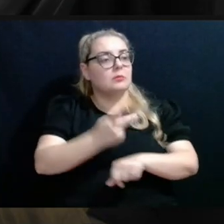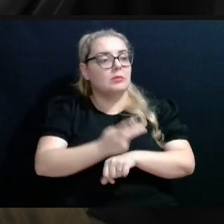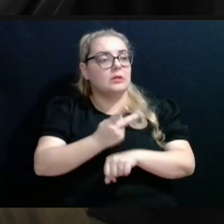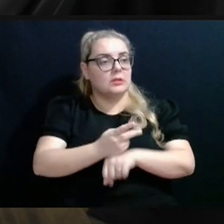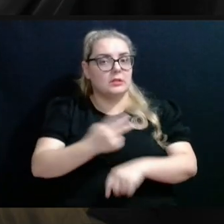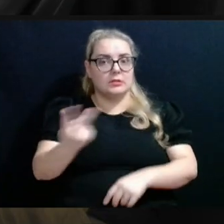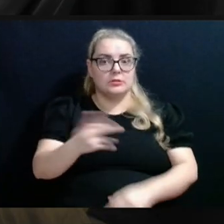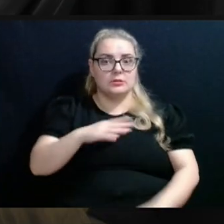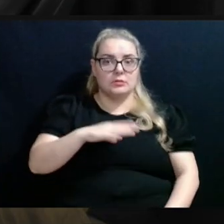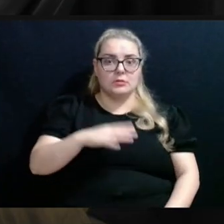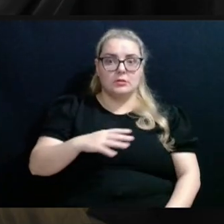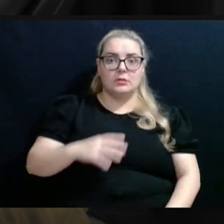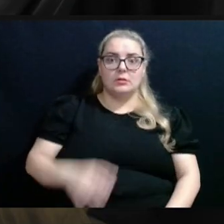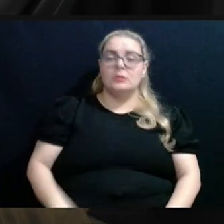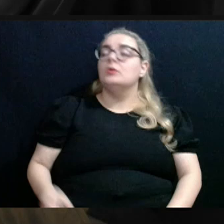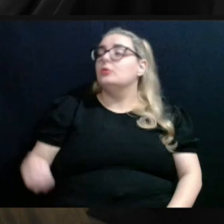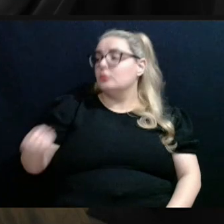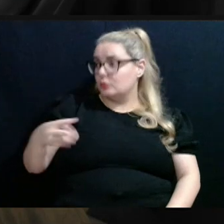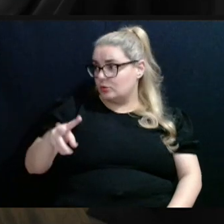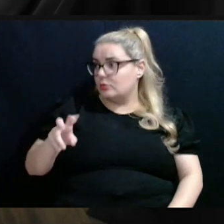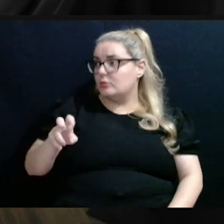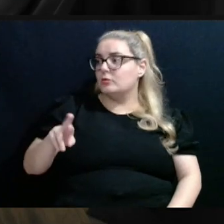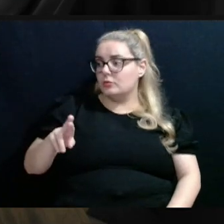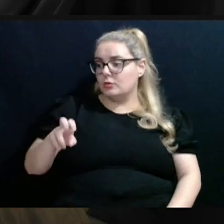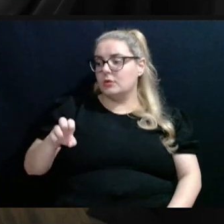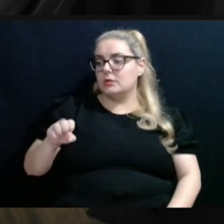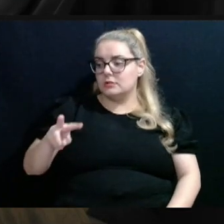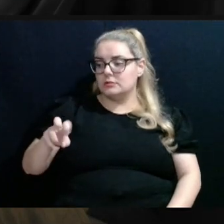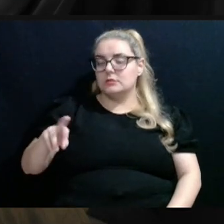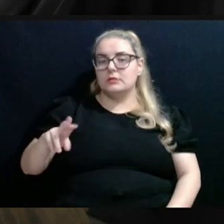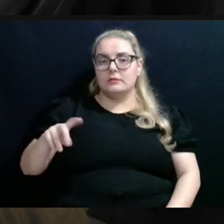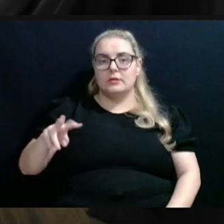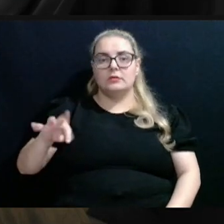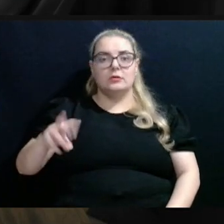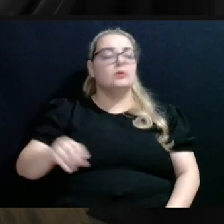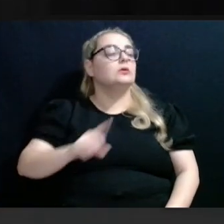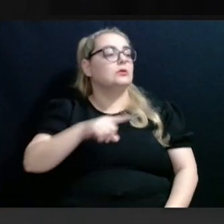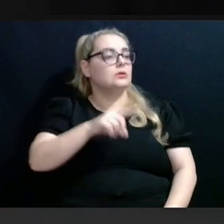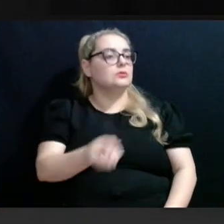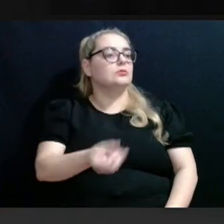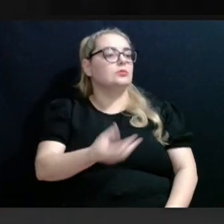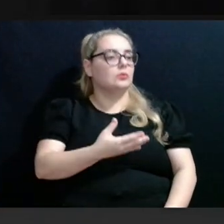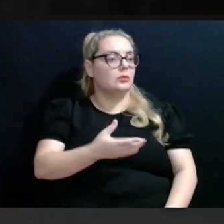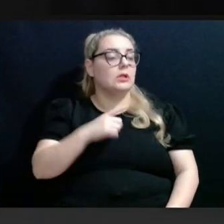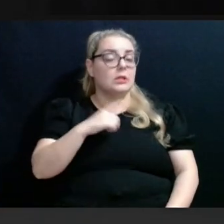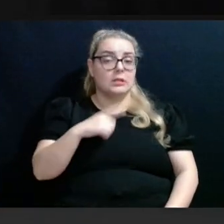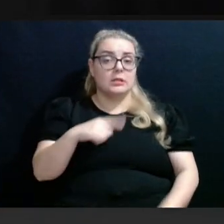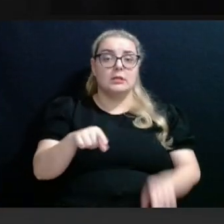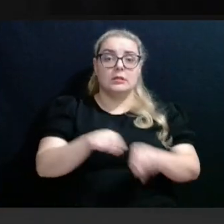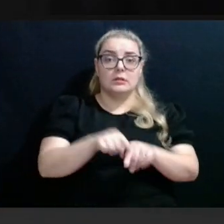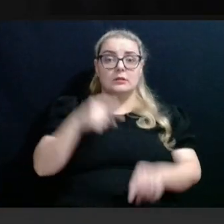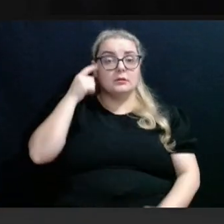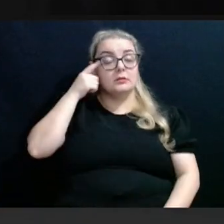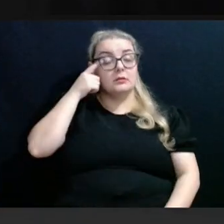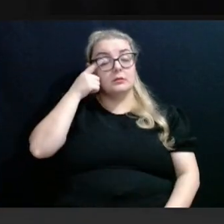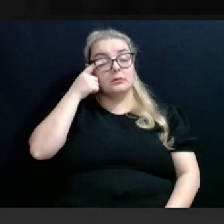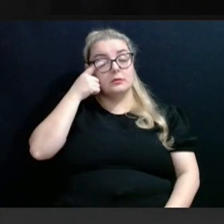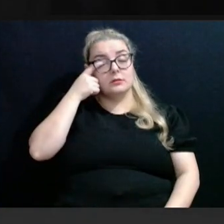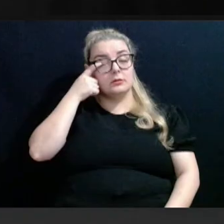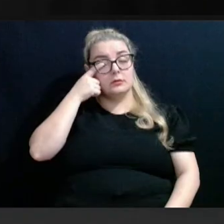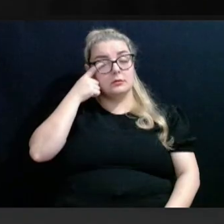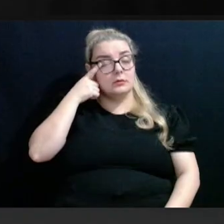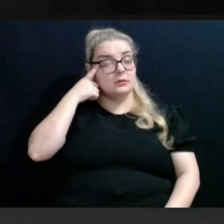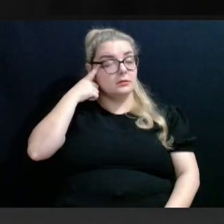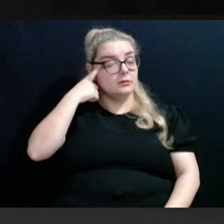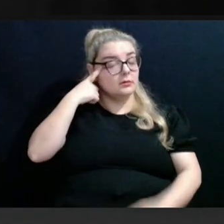isso, novo reservatório que está sendo construído. Temos também, até porque a gente tem uma particularidade em Campinas, que